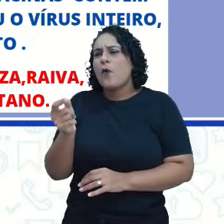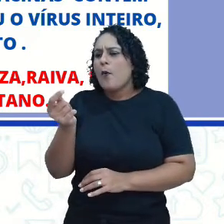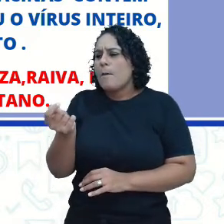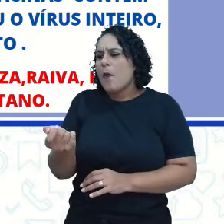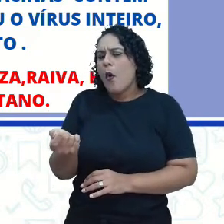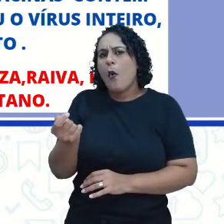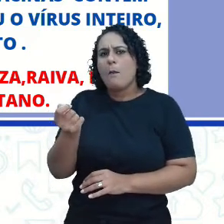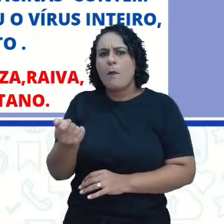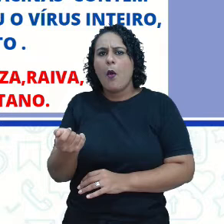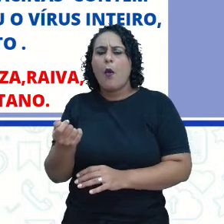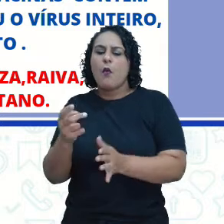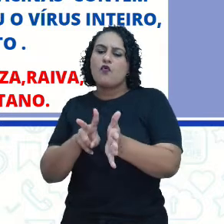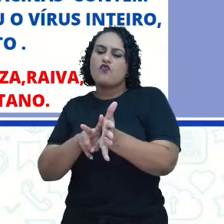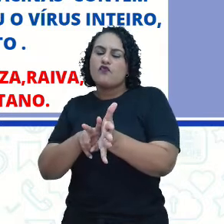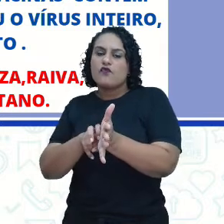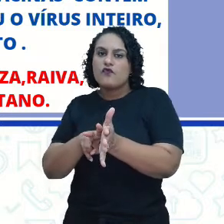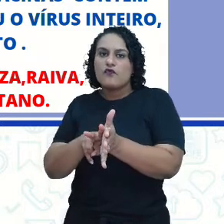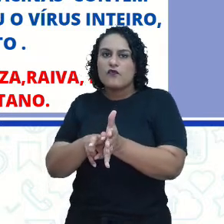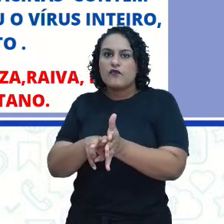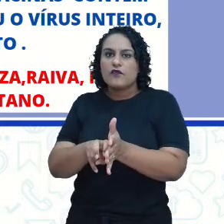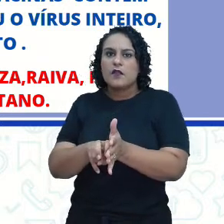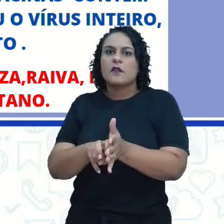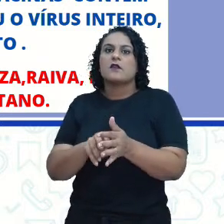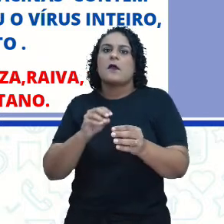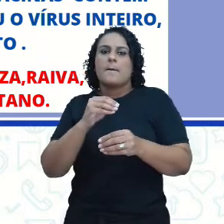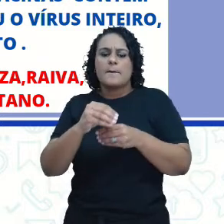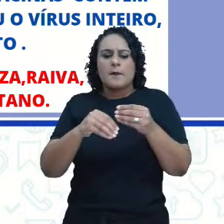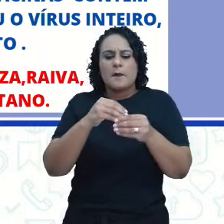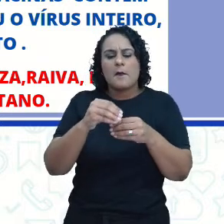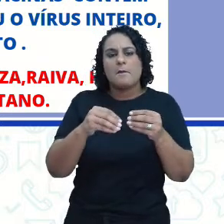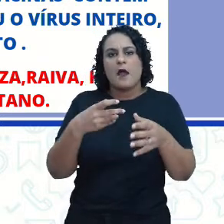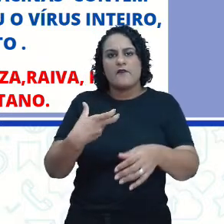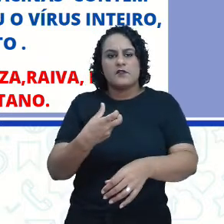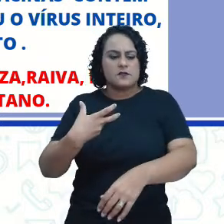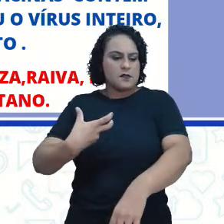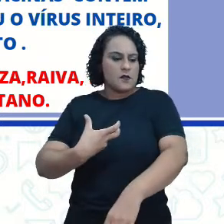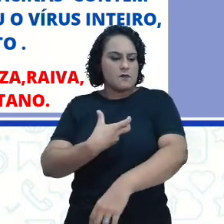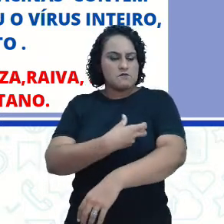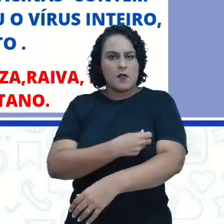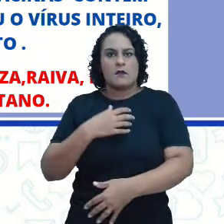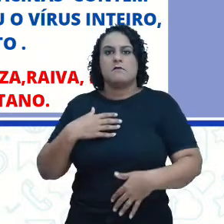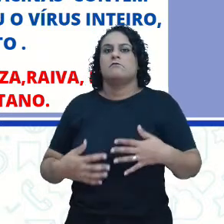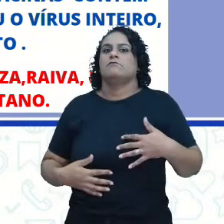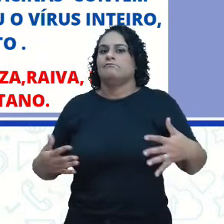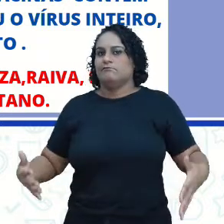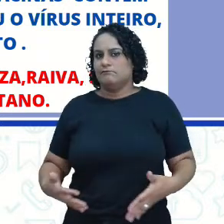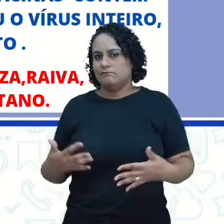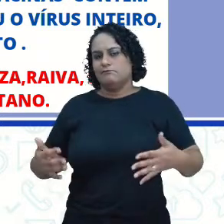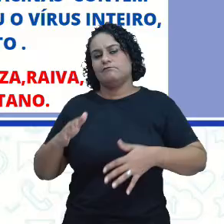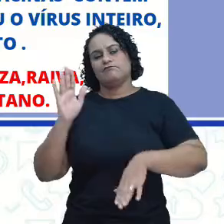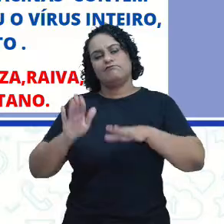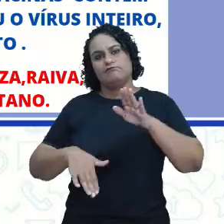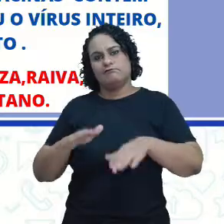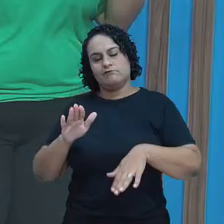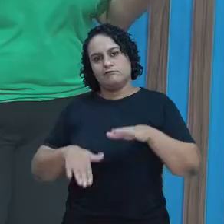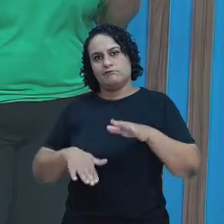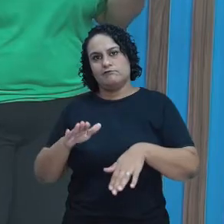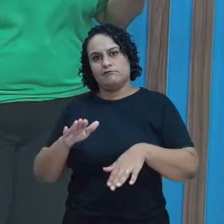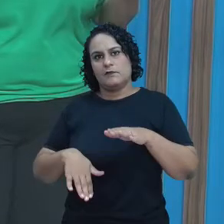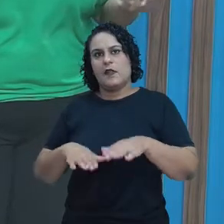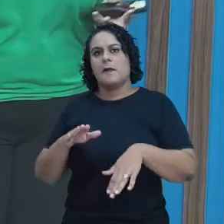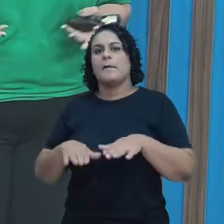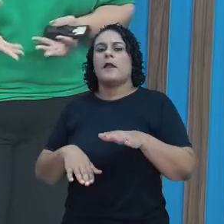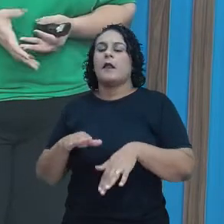ali naquela vacina para que o seu sistema imunológico seja estimulado. Então, isso vai depender muito do